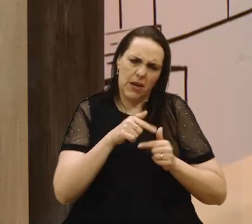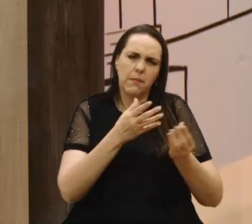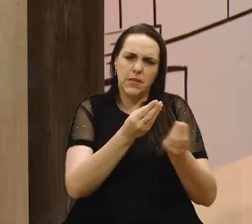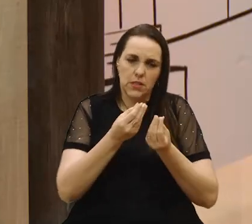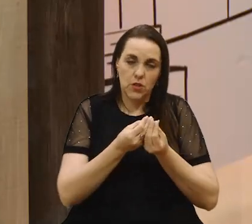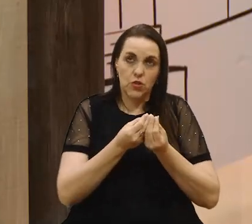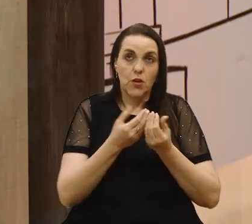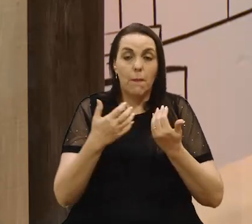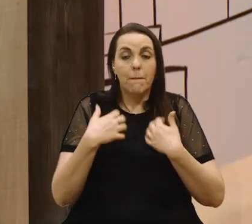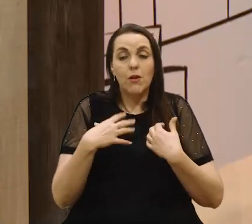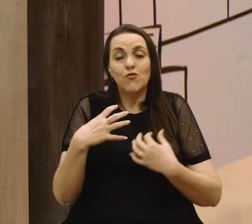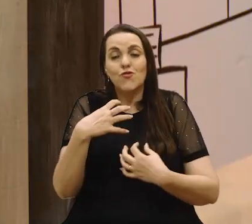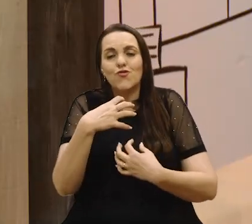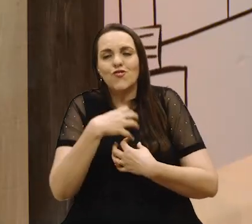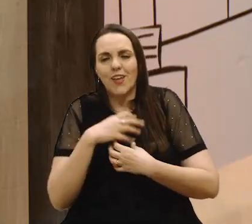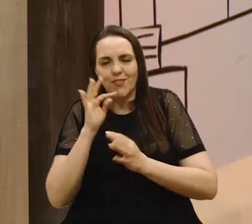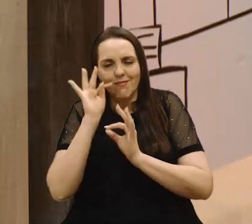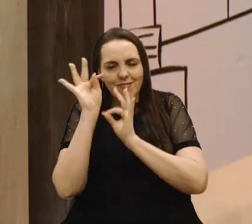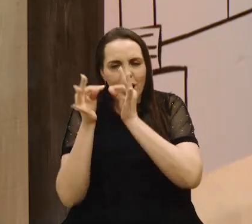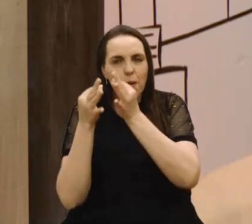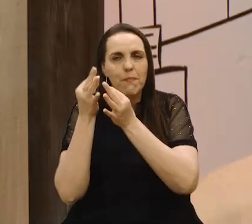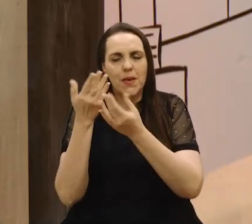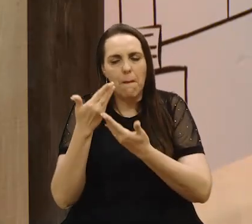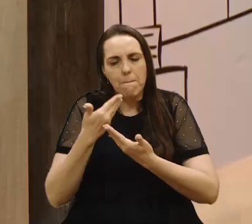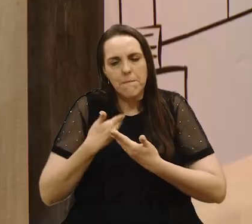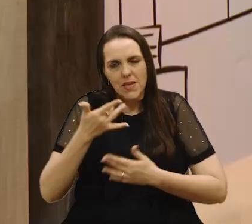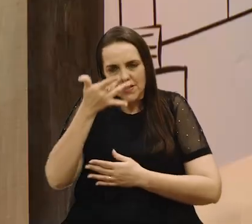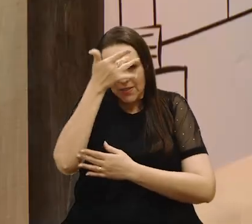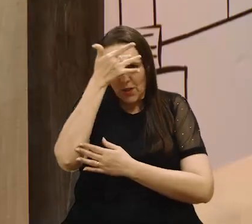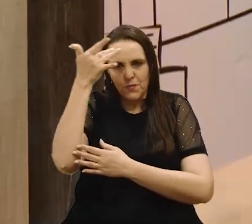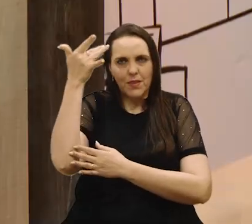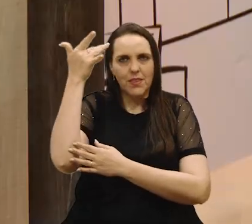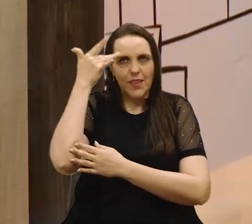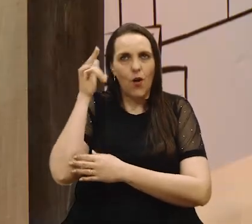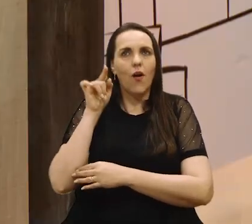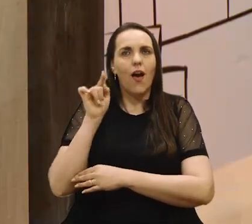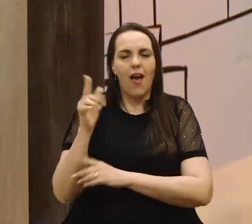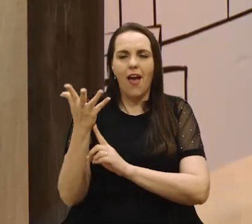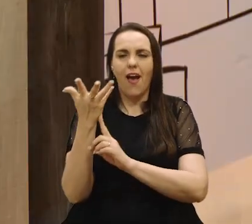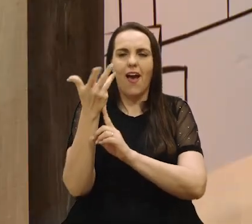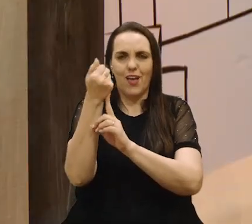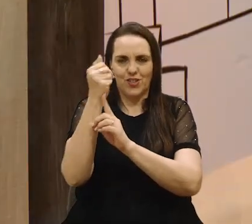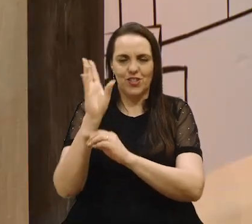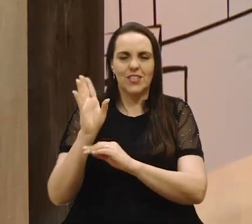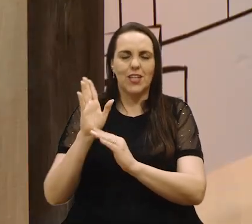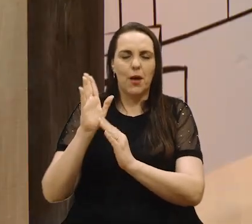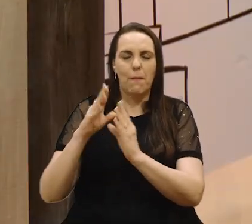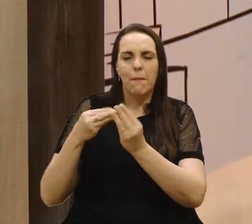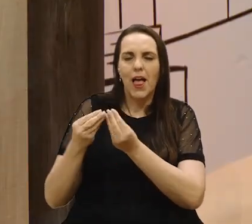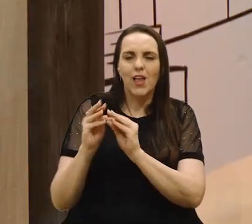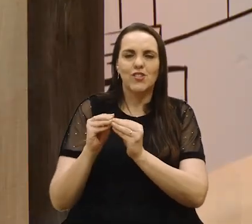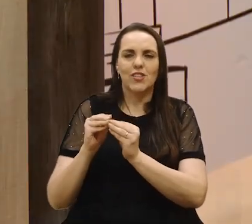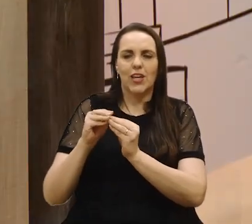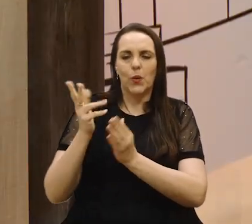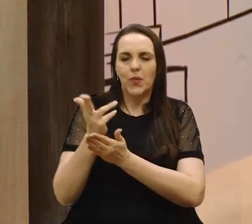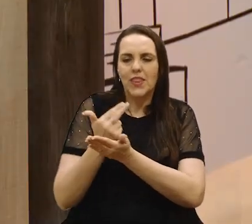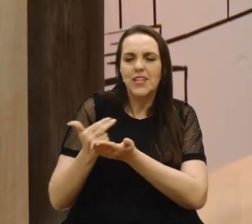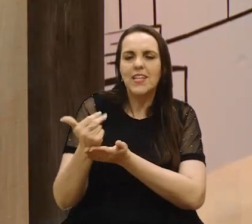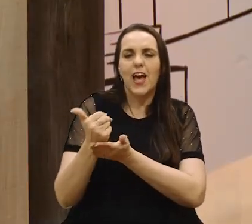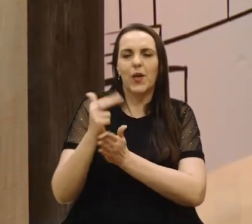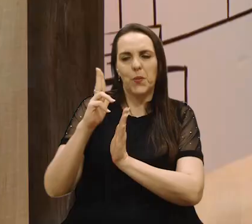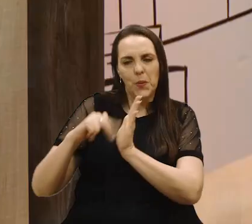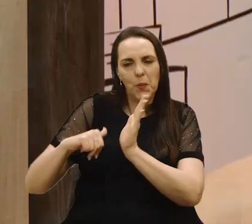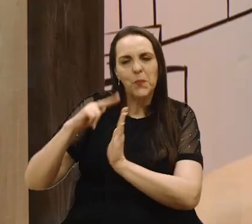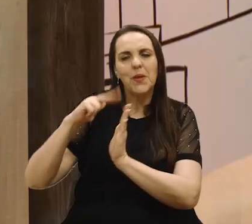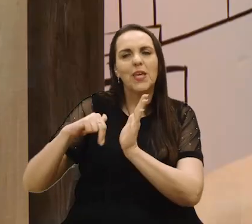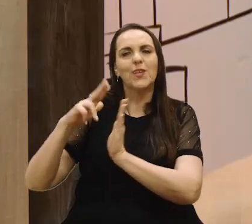trabalhado. E a minha forma terapêutica dentro das minhas questões de saúde mental são as artes plásticas. Então eu desenho, eu pinto.